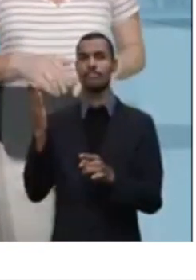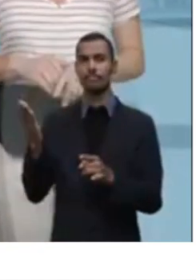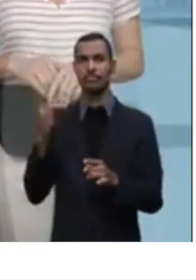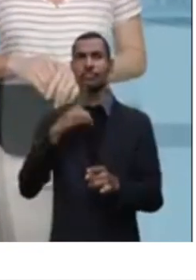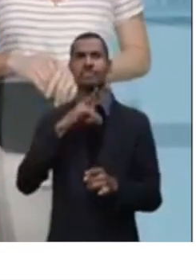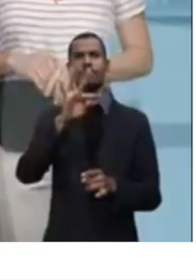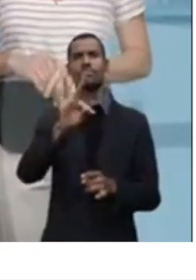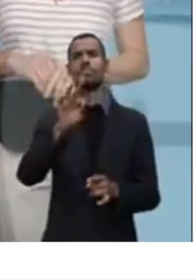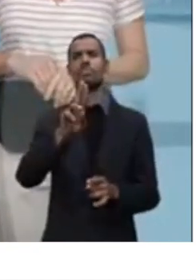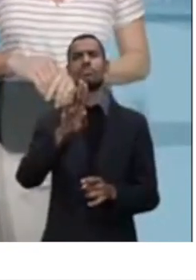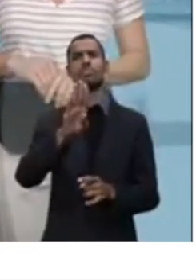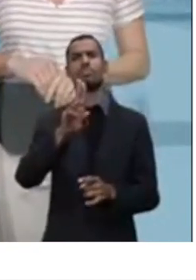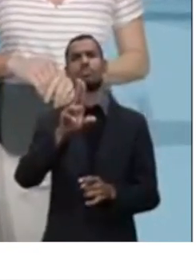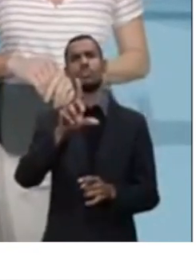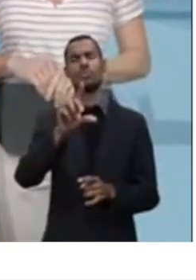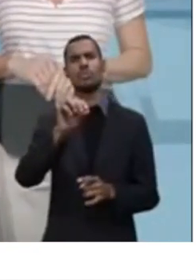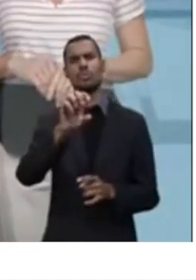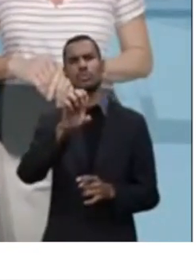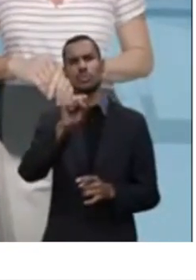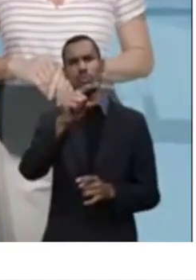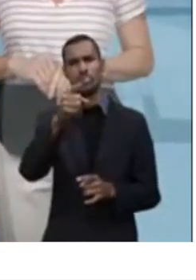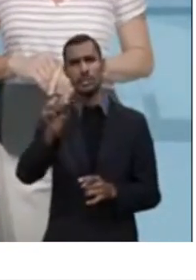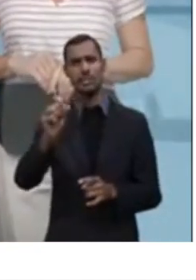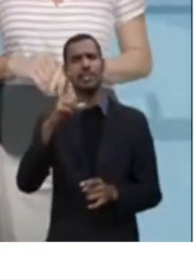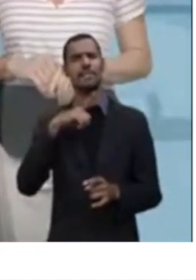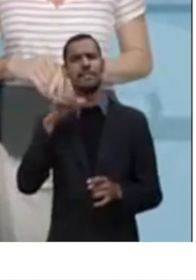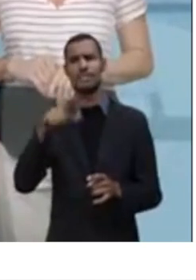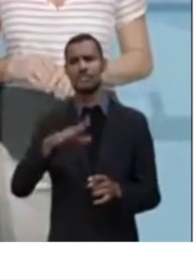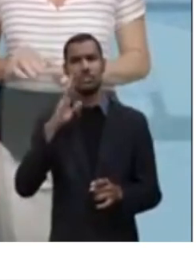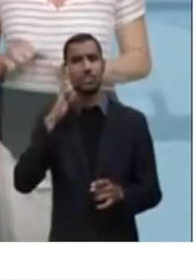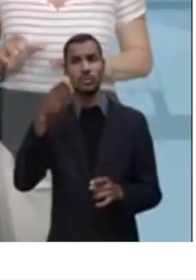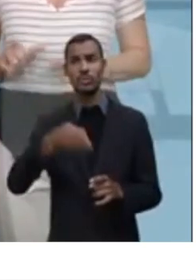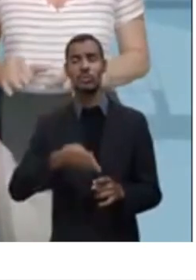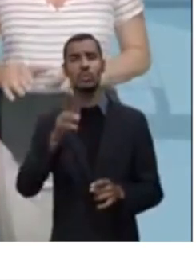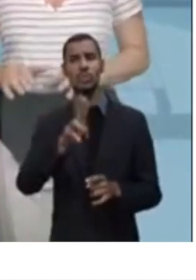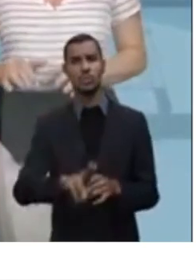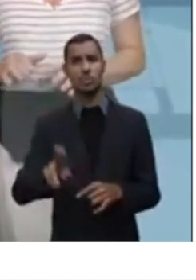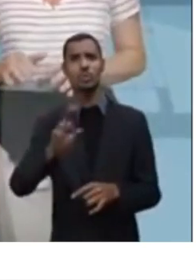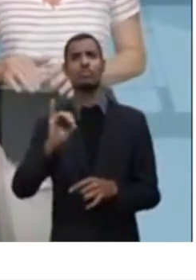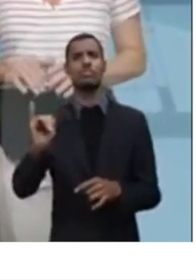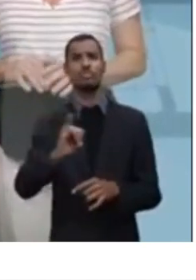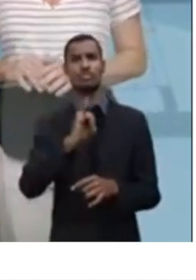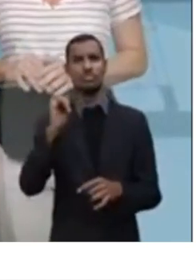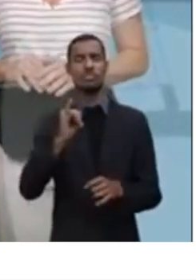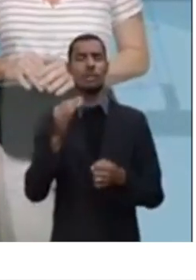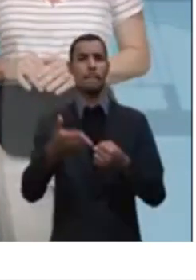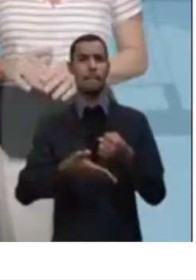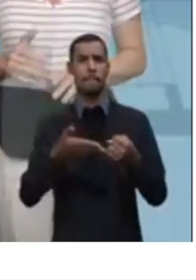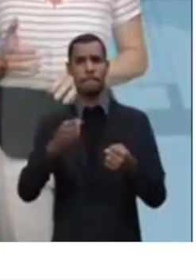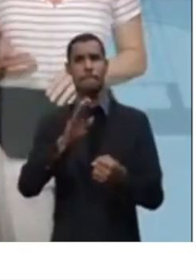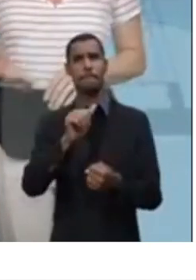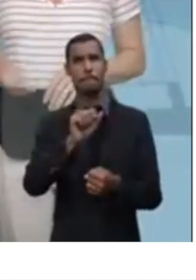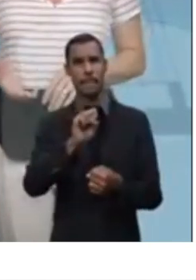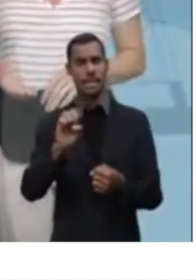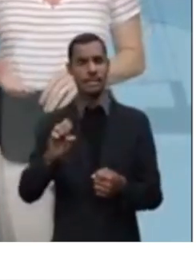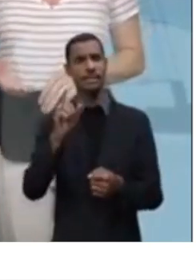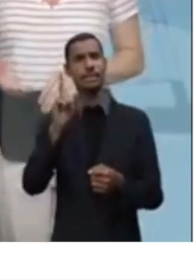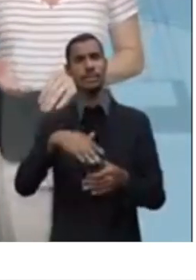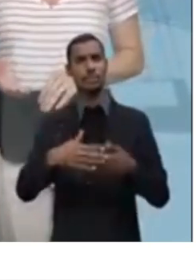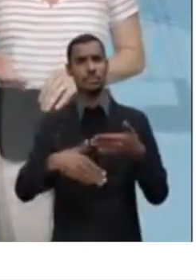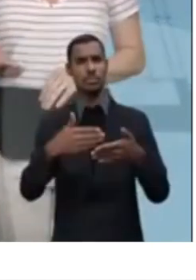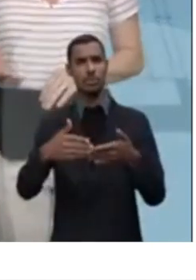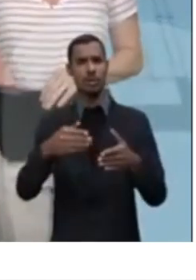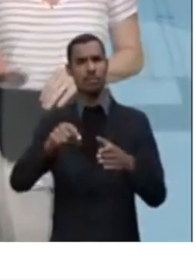dos tubulões. Eles são fundações diretas e profundas em que se trabalha predominantemente pela base, mas que no processo